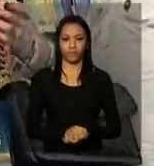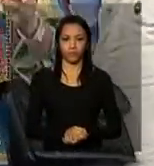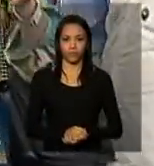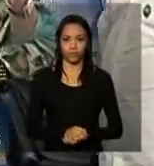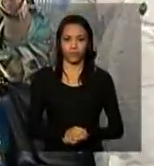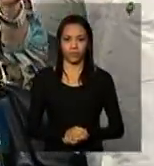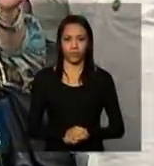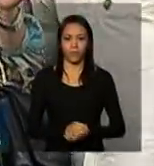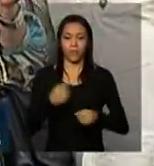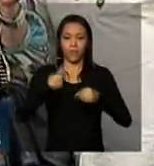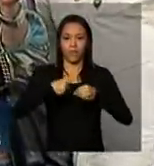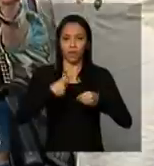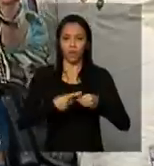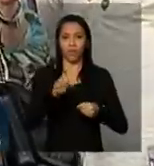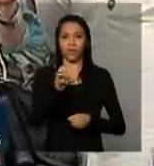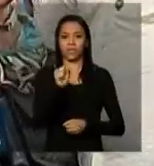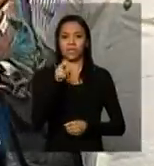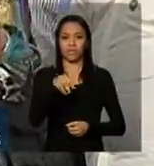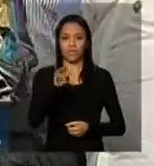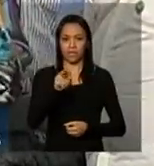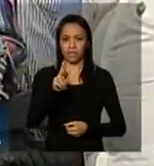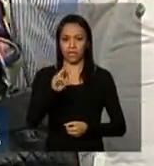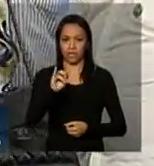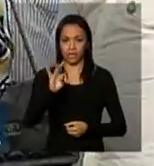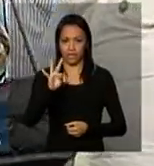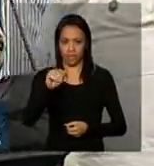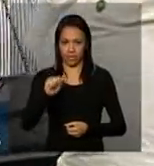Rocha Santa Rita doeto